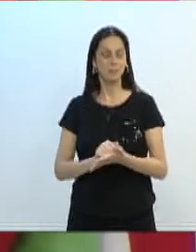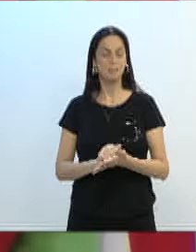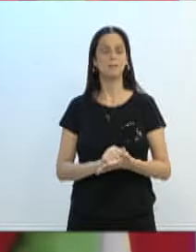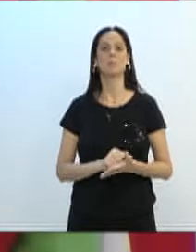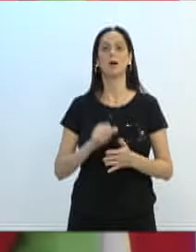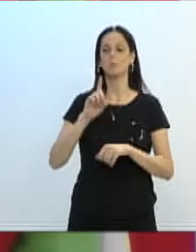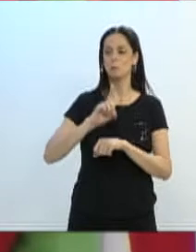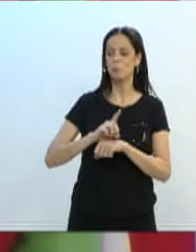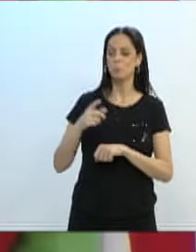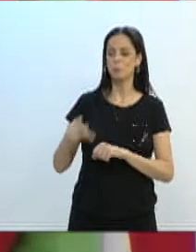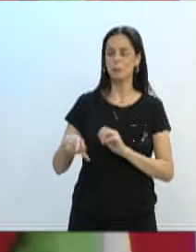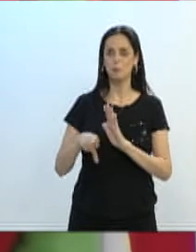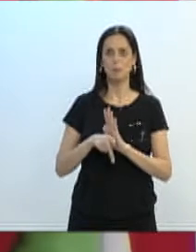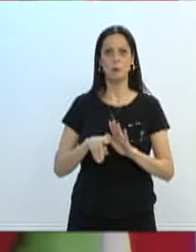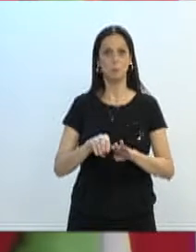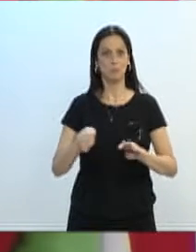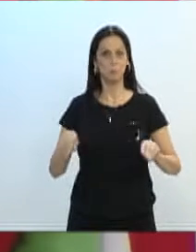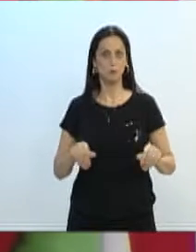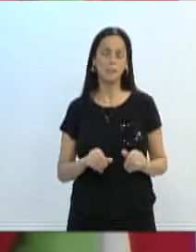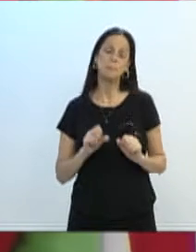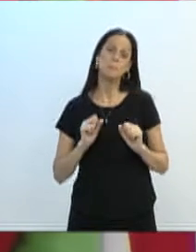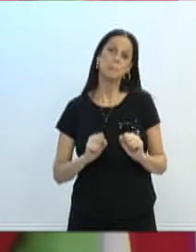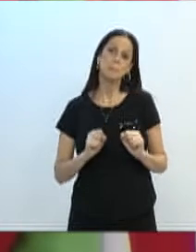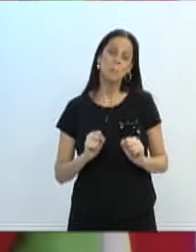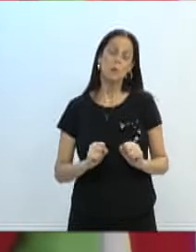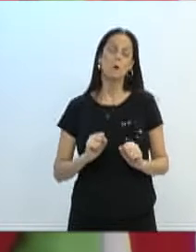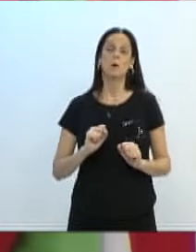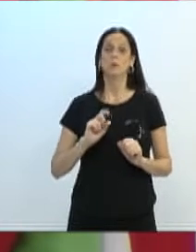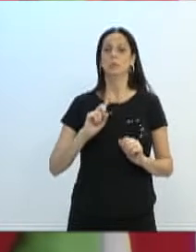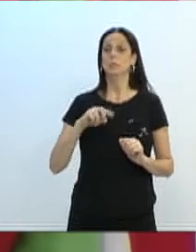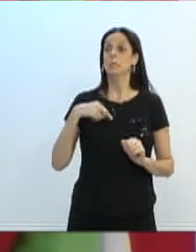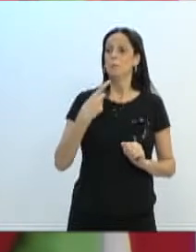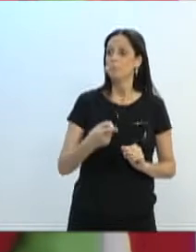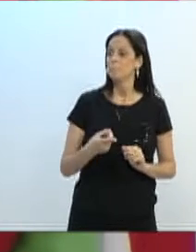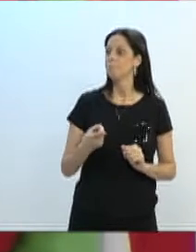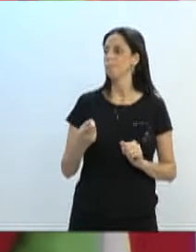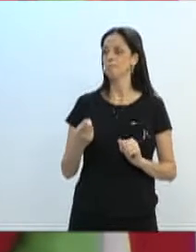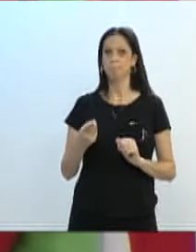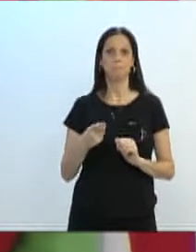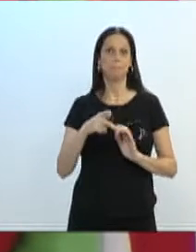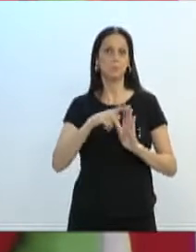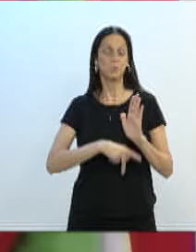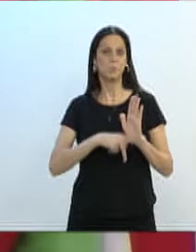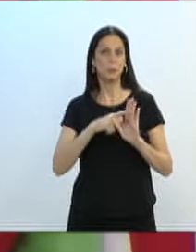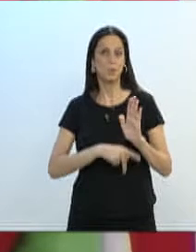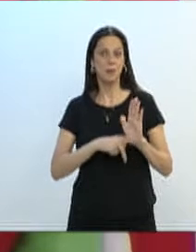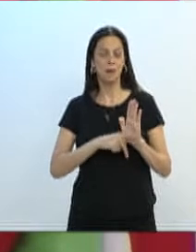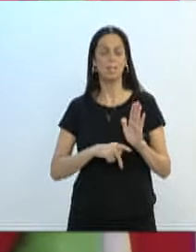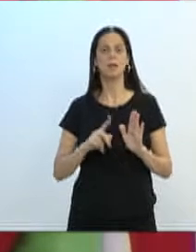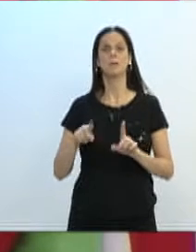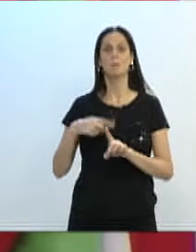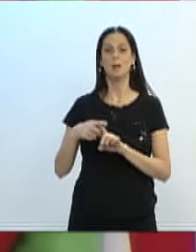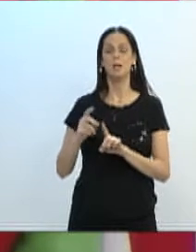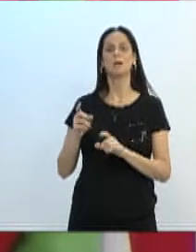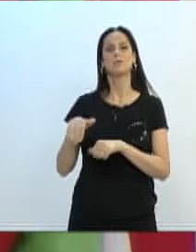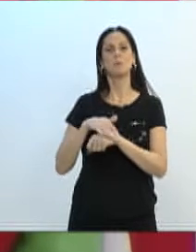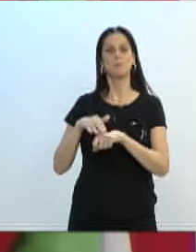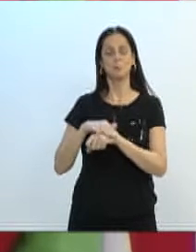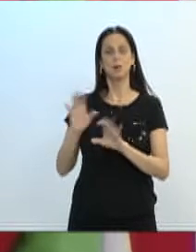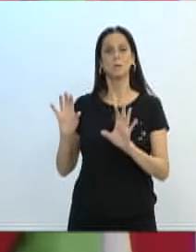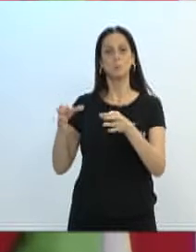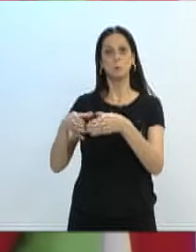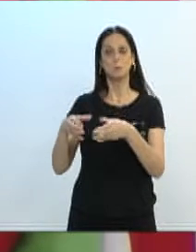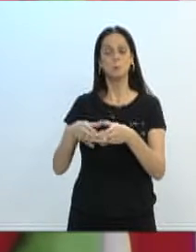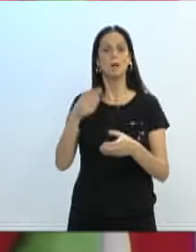lei de parcelamento. Depois, evidentemente, a gente pode disponibilizar um projeto aos senhores e conversar com a Procuradoria do Município para que encaminhe essa casa também. Mais